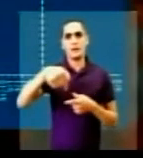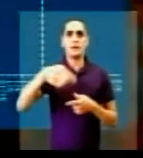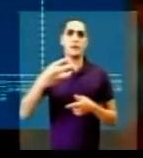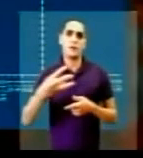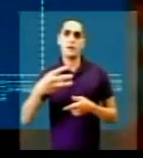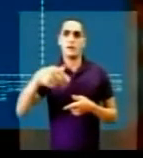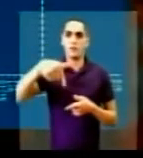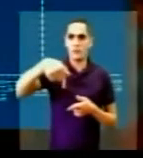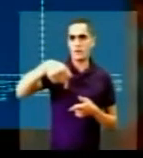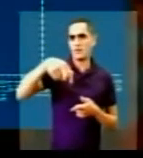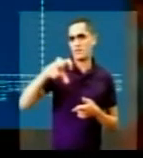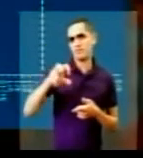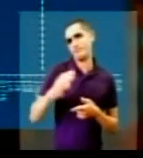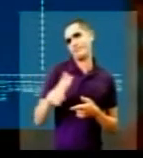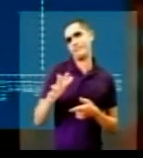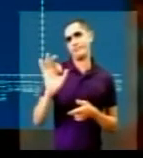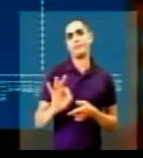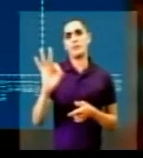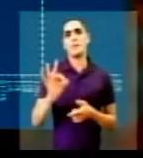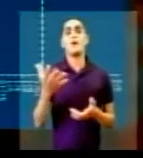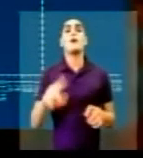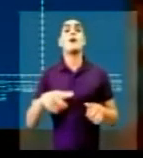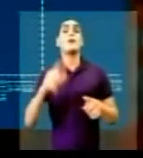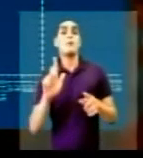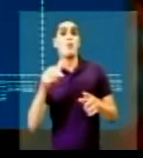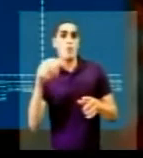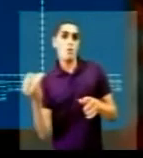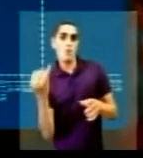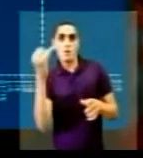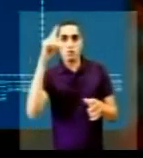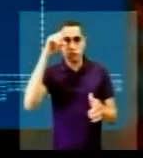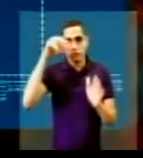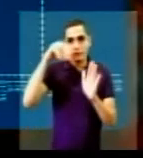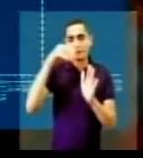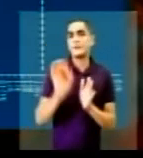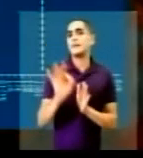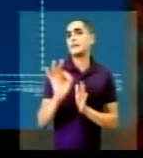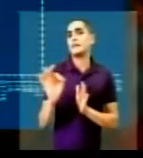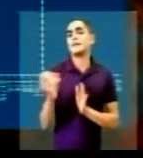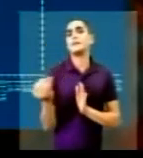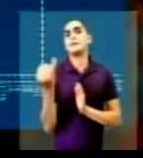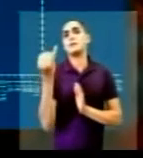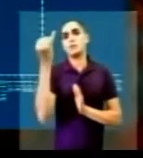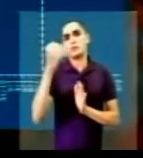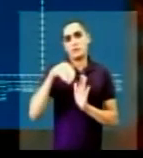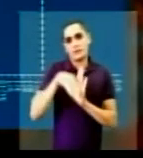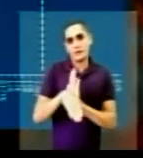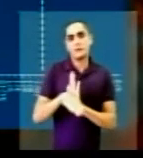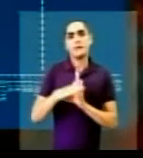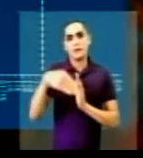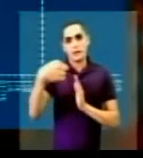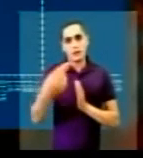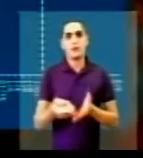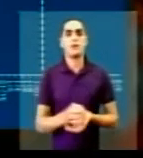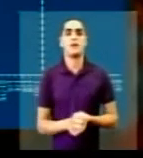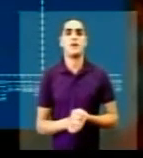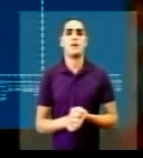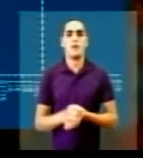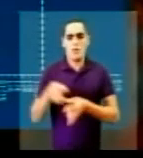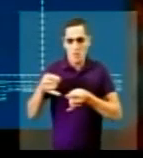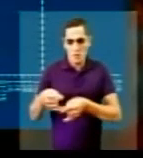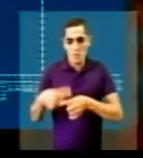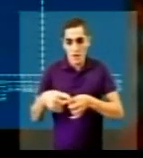ocupação. E aí um declínio importante, né, nos próximos dias, que foi o quê? Nós, vendo que essa taxa, nós estávamos tendo os